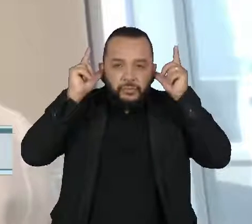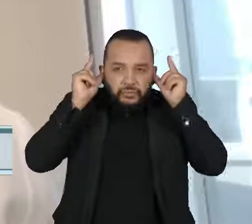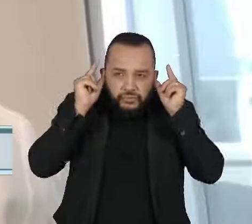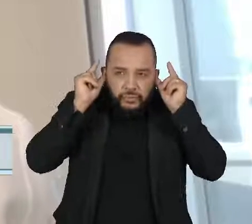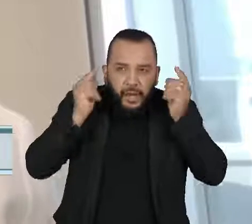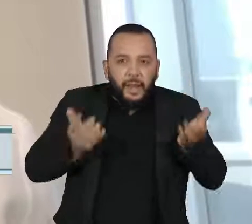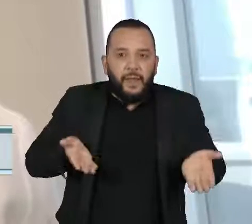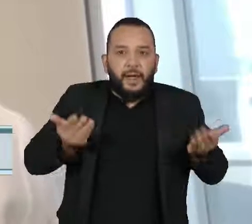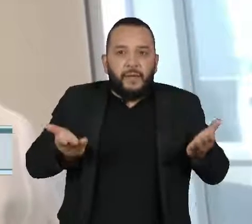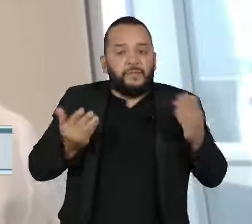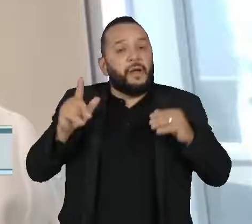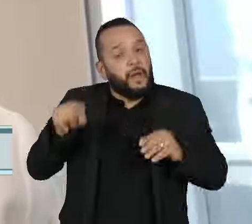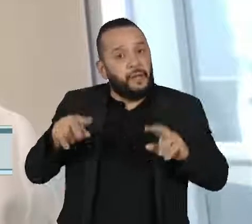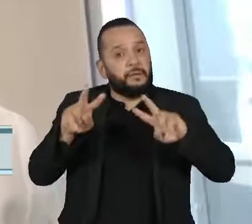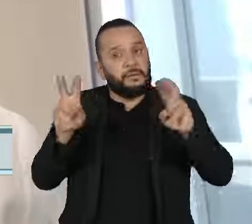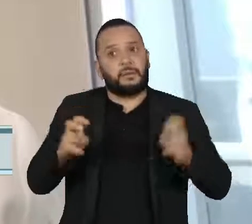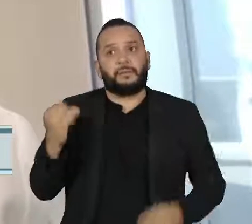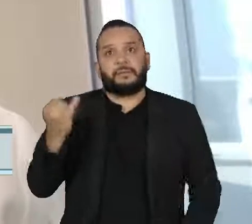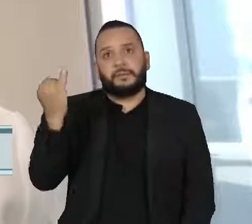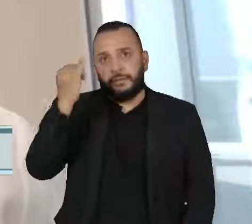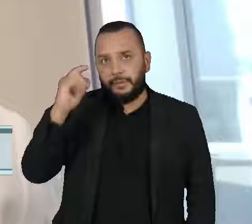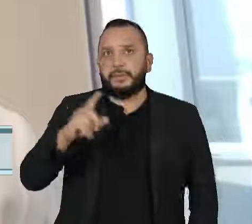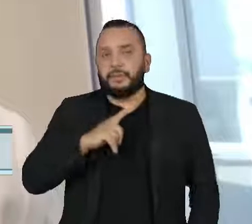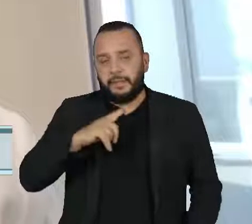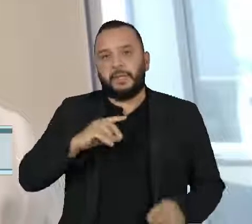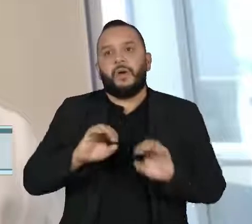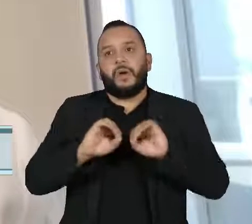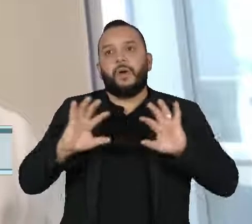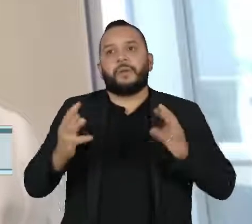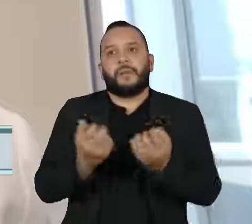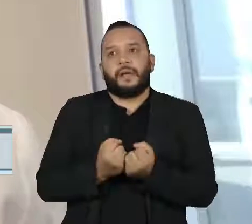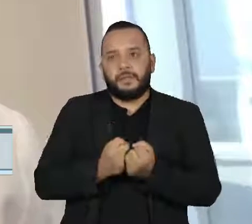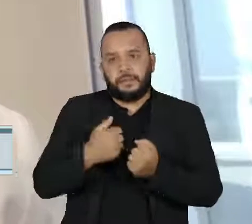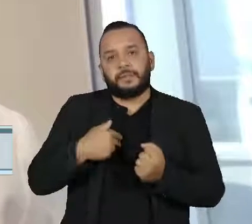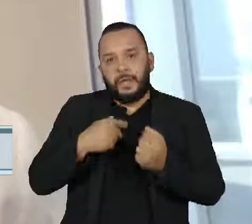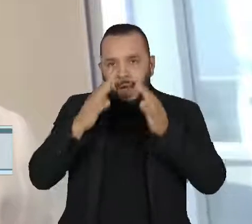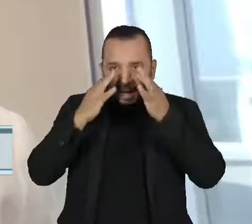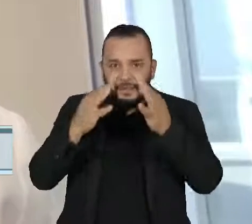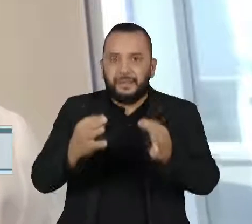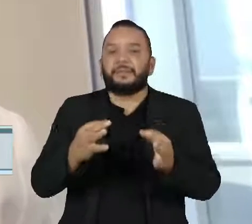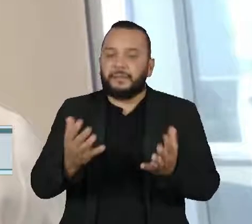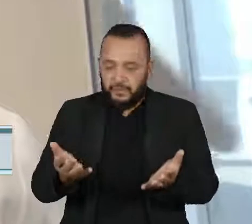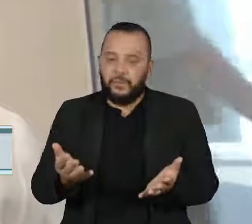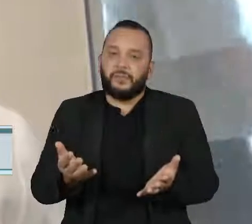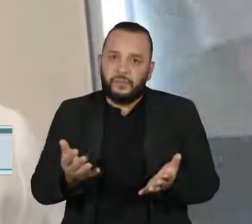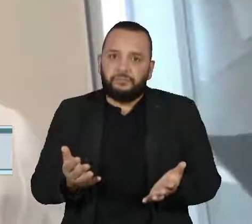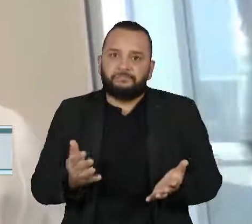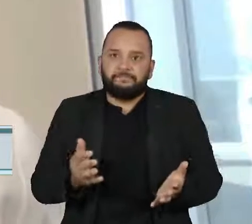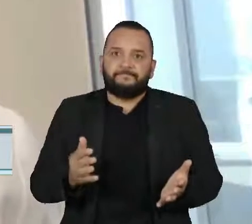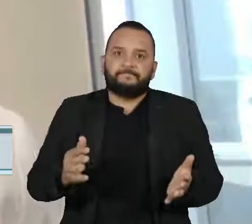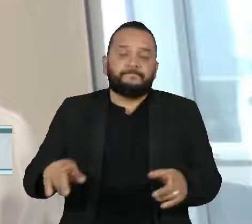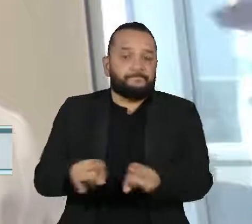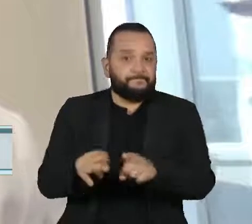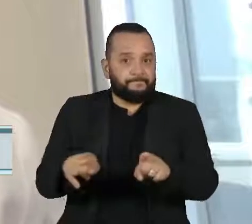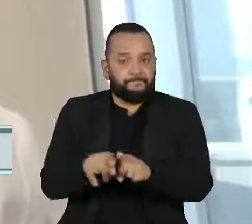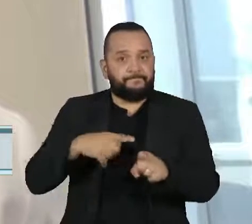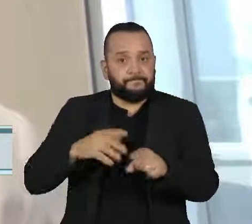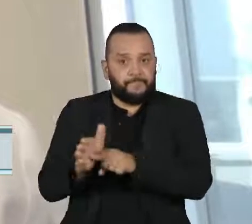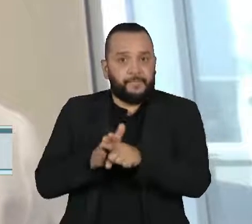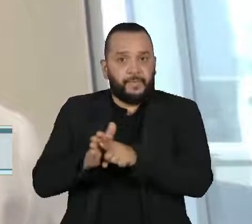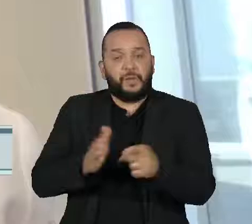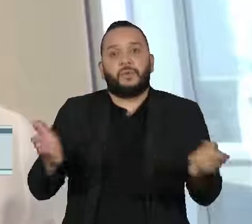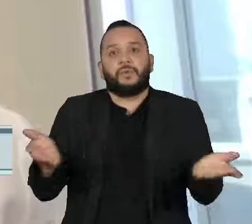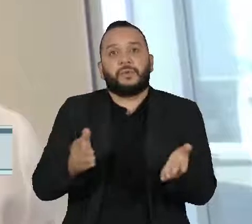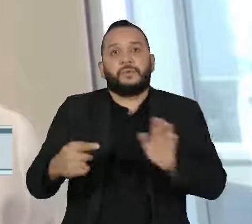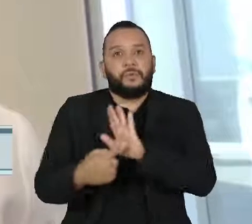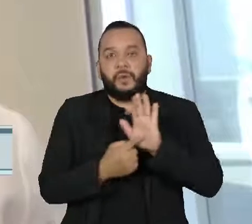tema muito importante que a Organização Mundial de Saúde está vendo com bastante interesse. E algo que entra no radar dessas estatísticas hoje